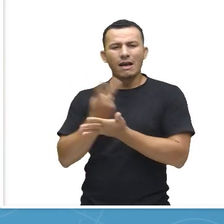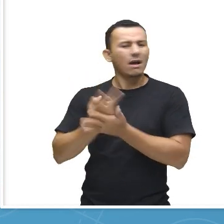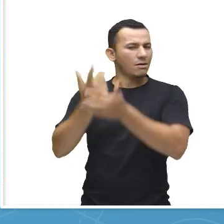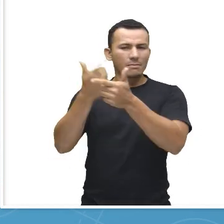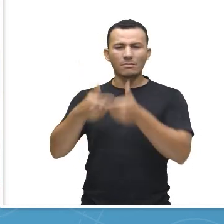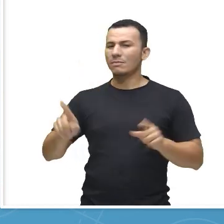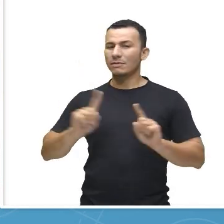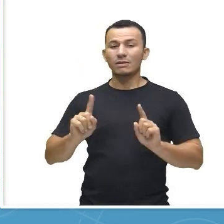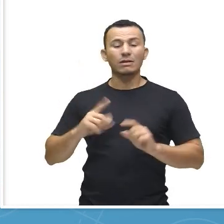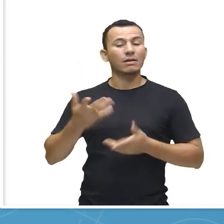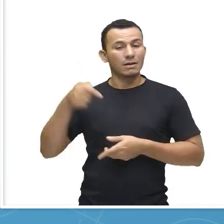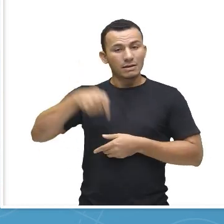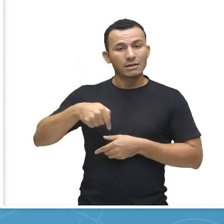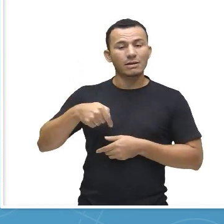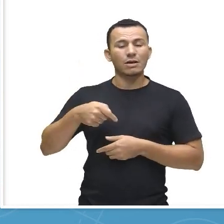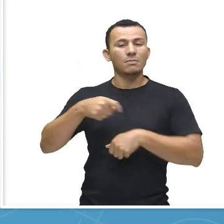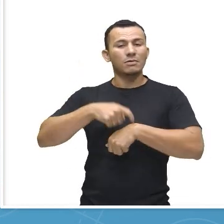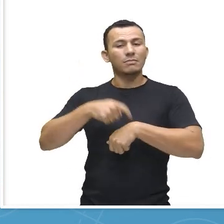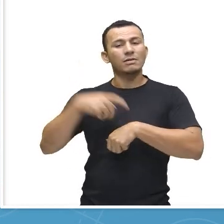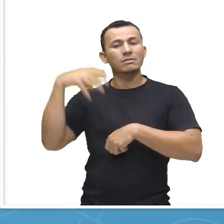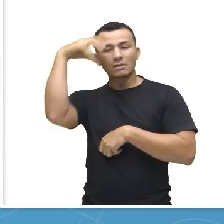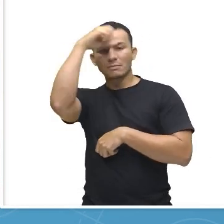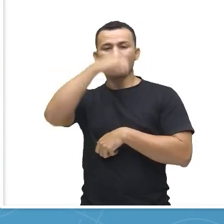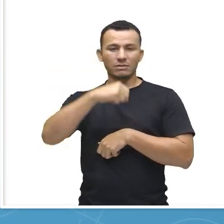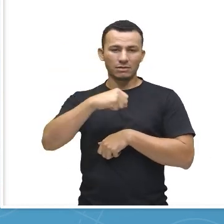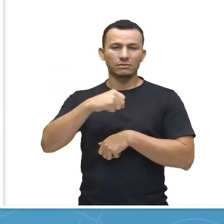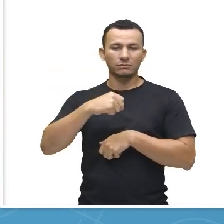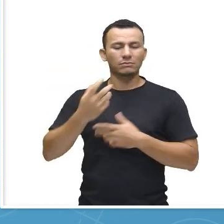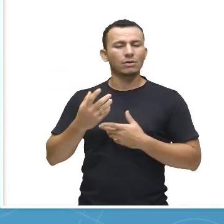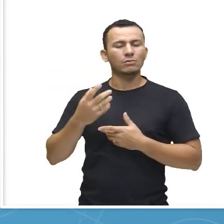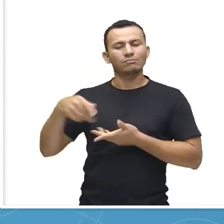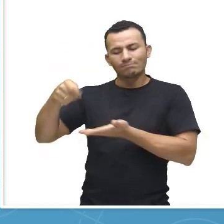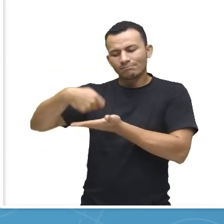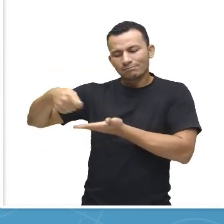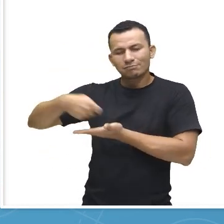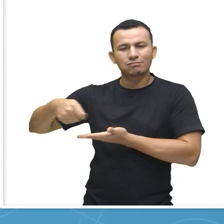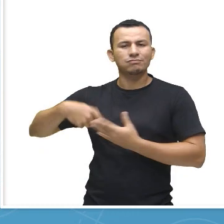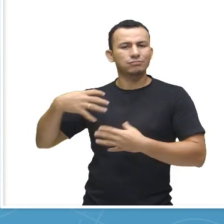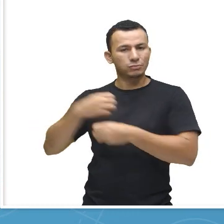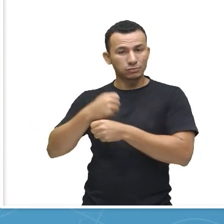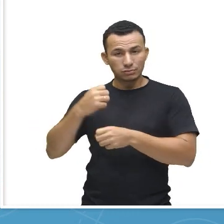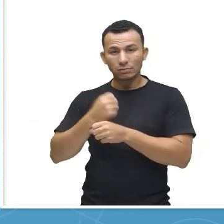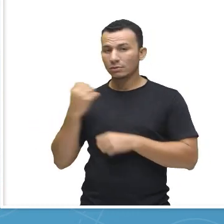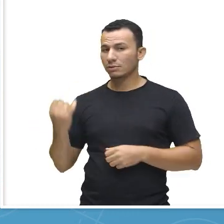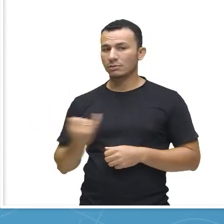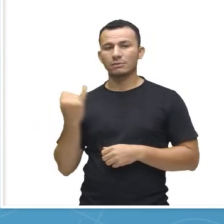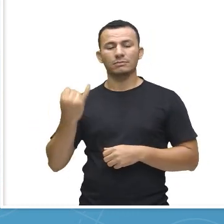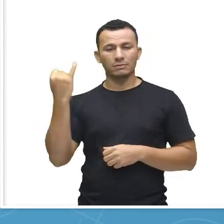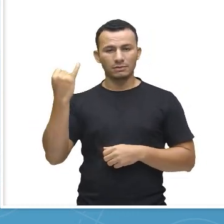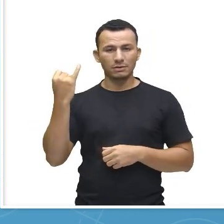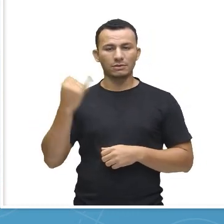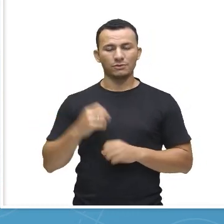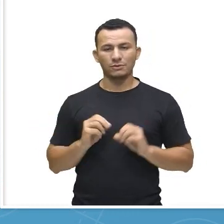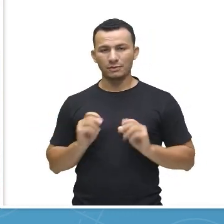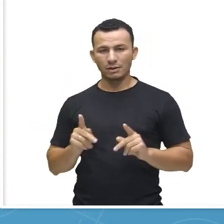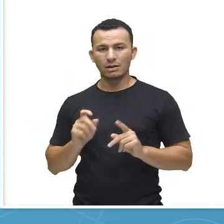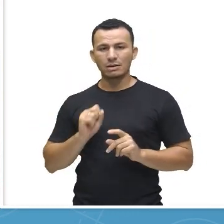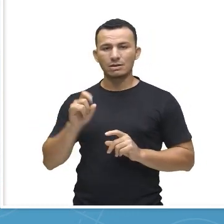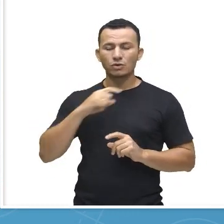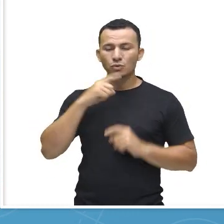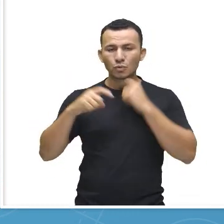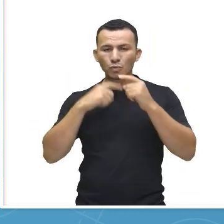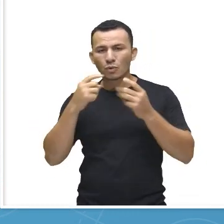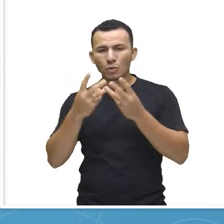questão, nós estamos aqui para aprender, tá? Então, o importante é fazer a questão, tá? Para que as dúvidas